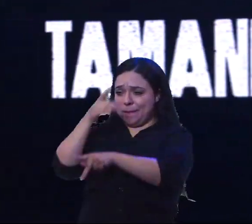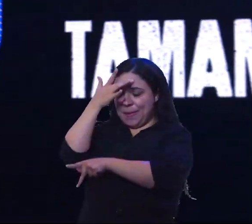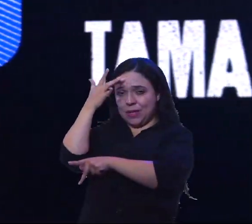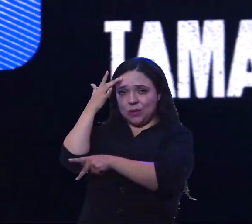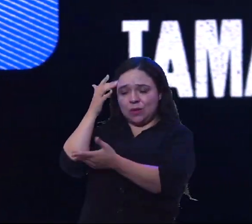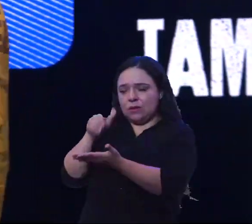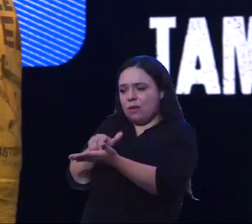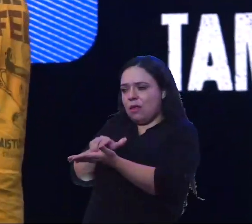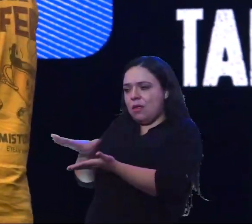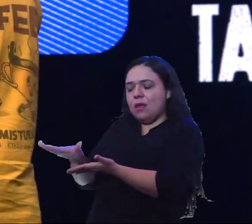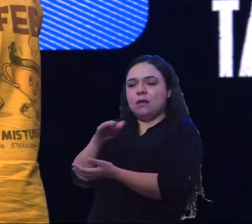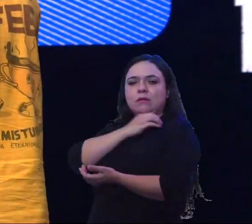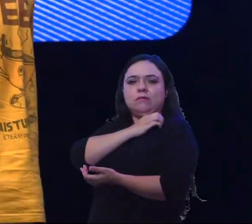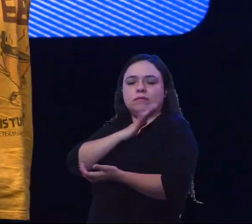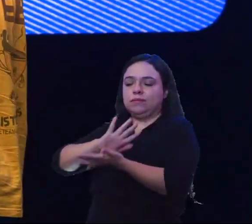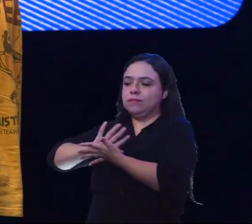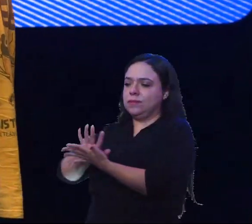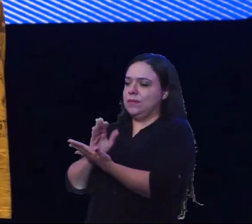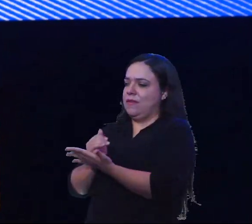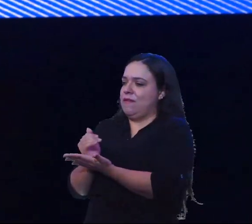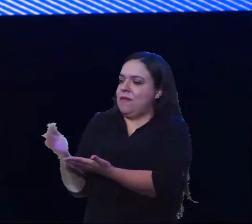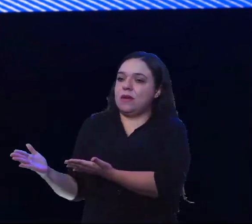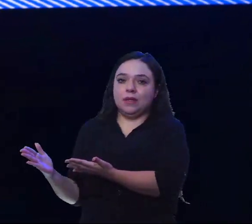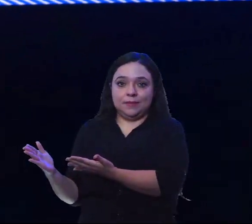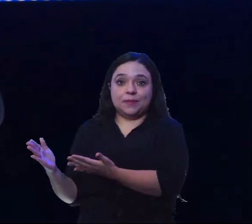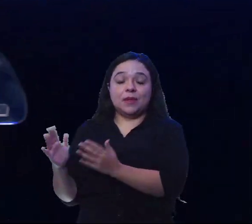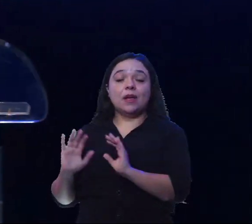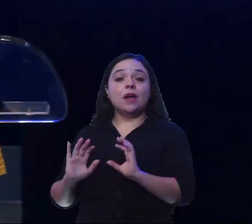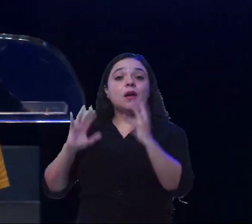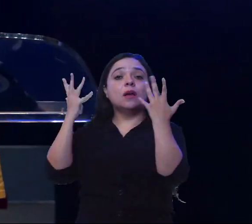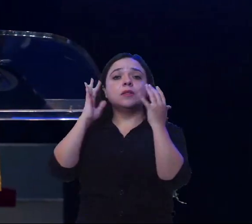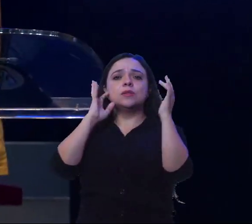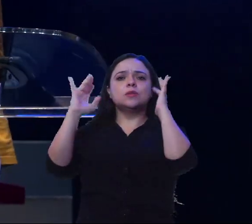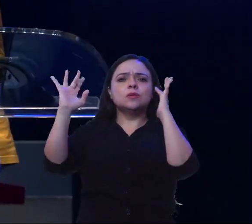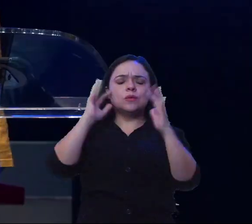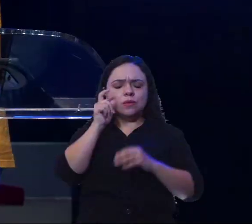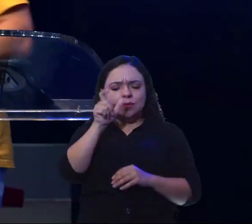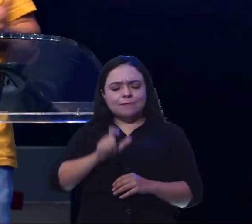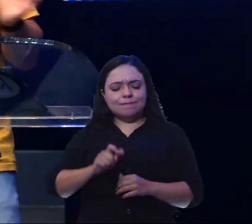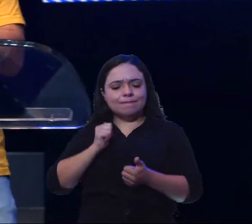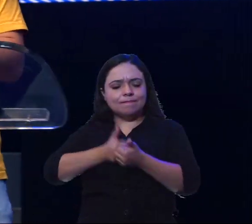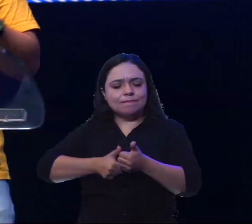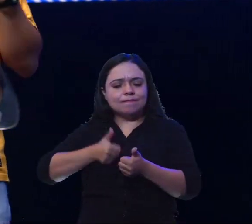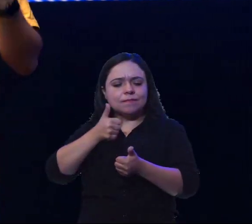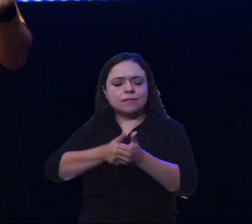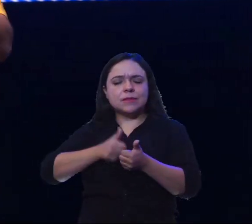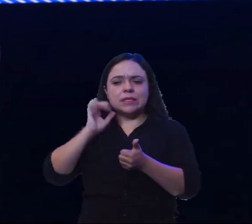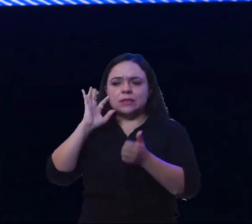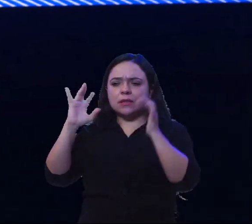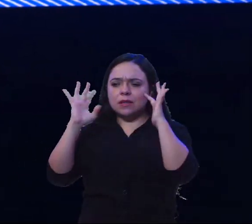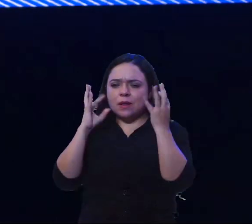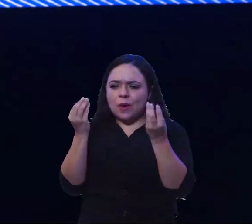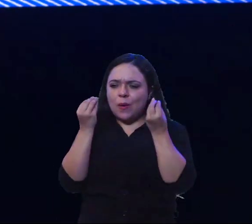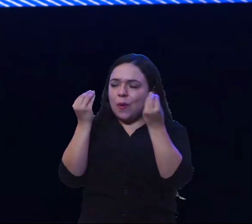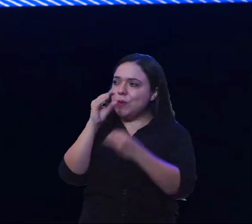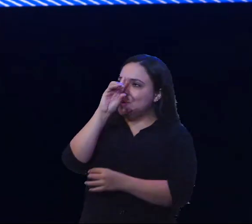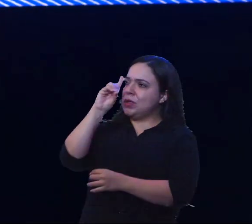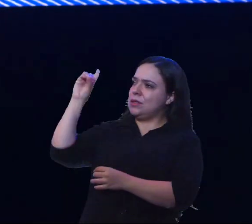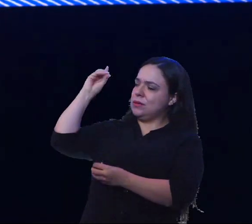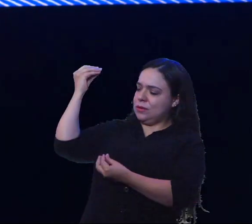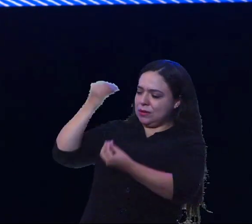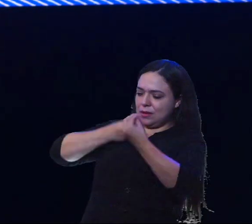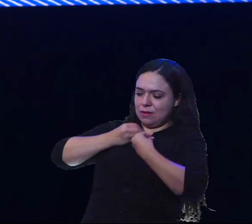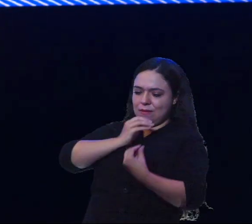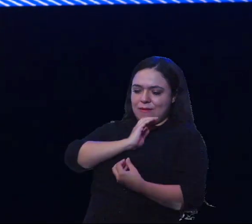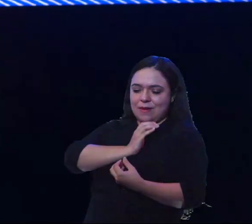iam e voltavam na sua mente por várias vezes. Até que, entendendo essa direção, esse impulsionamento do desejo que Deus coloca sobre o